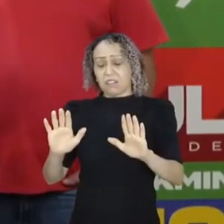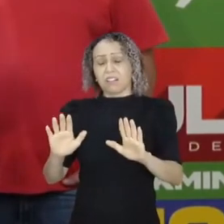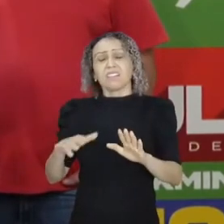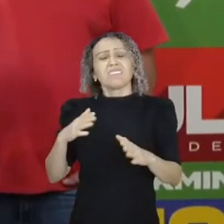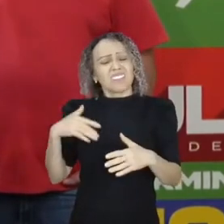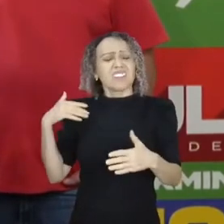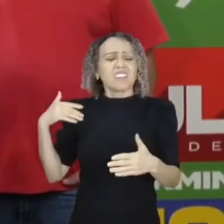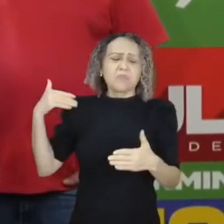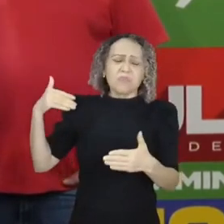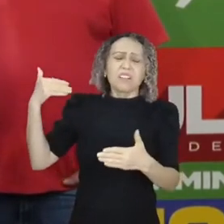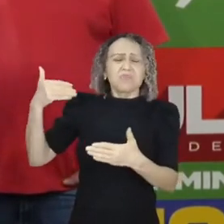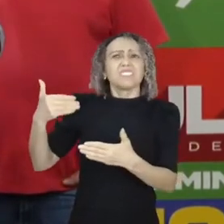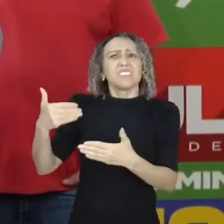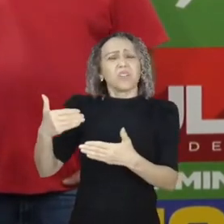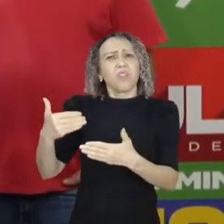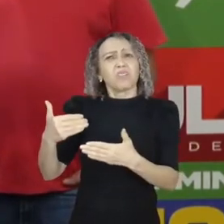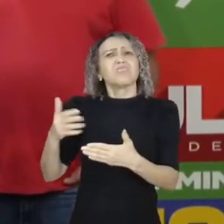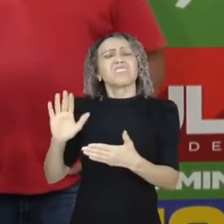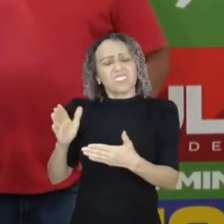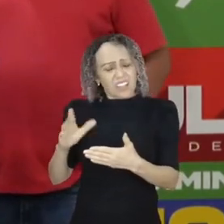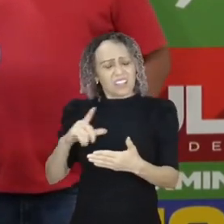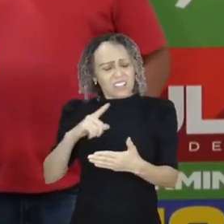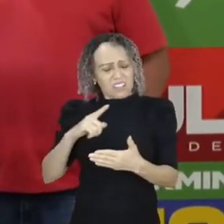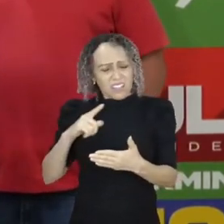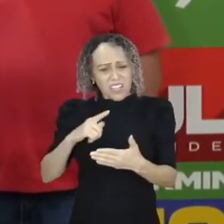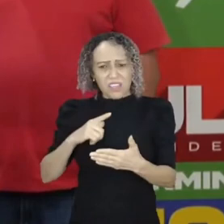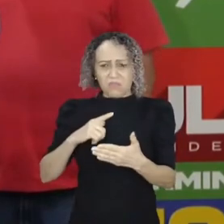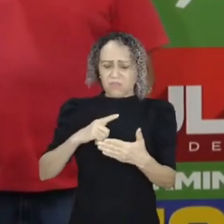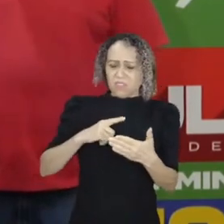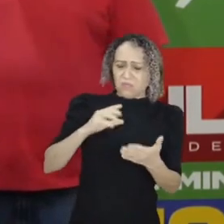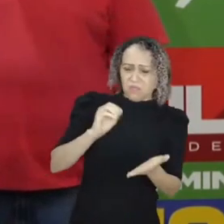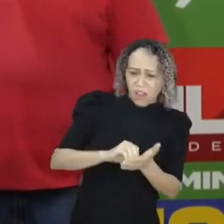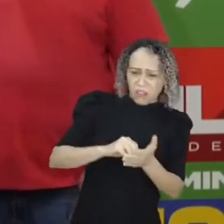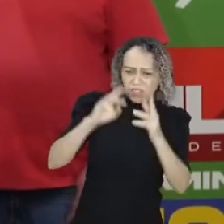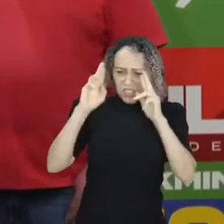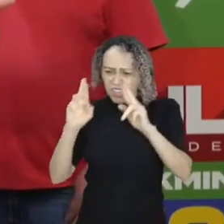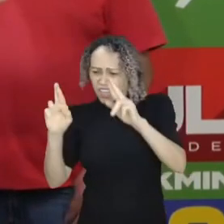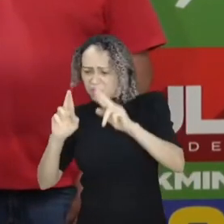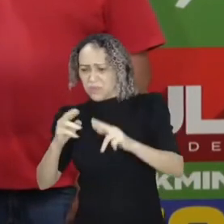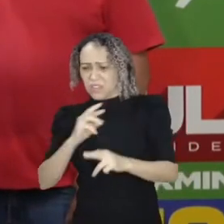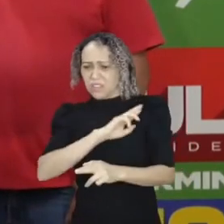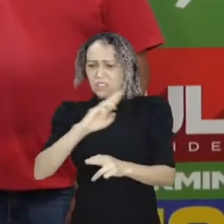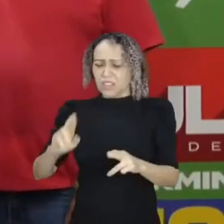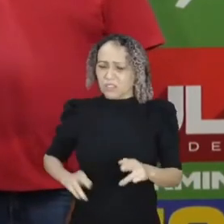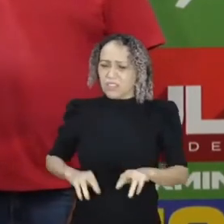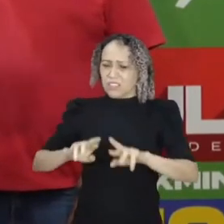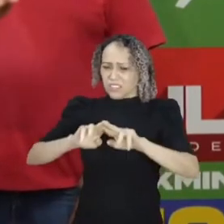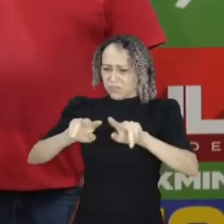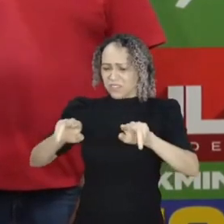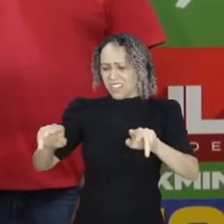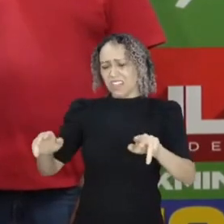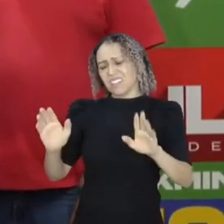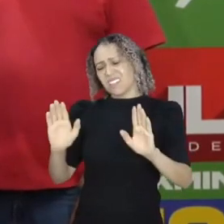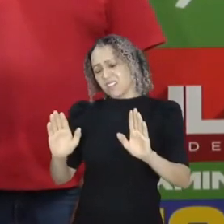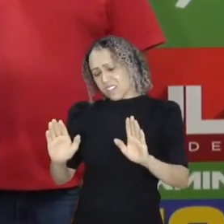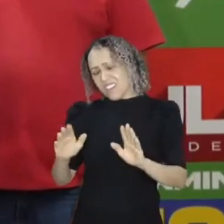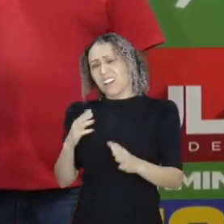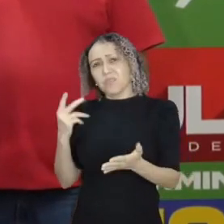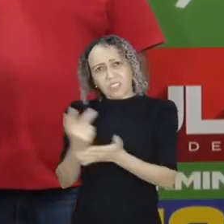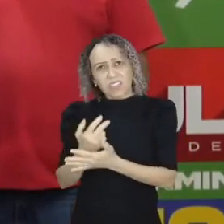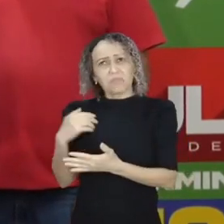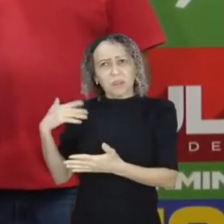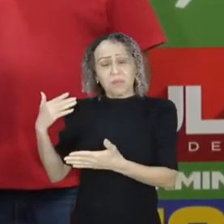lugar. Mas como política de Estado, o Estado brasileiro patrocinar a intolerância religiosa, é a primeira vez que